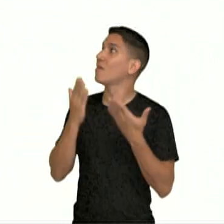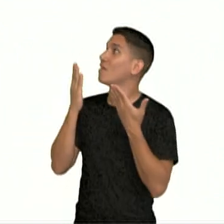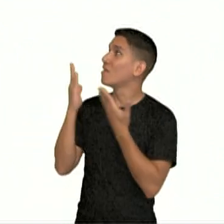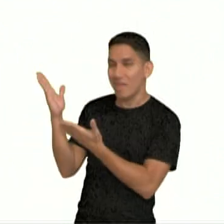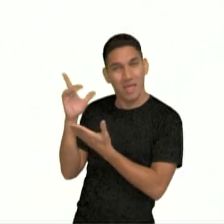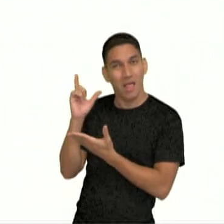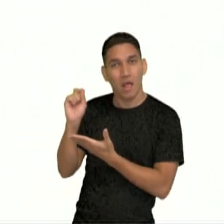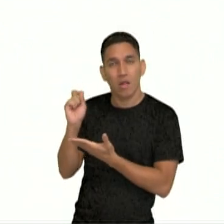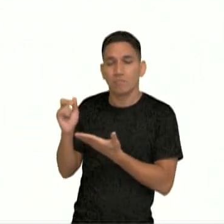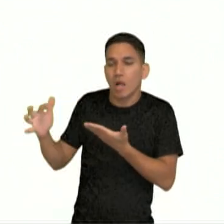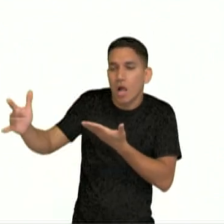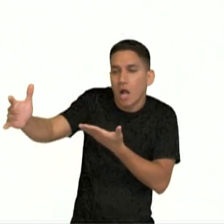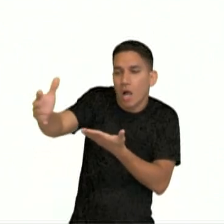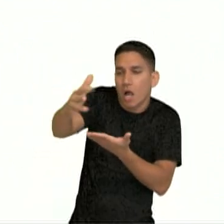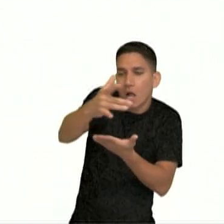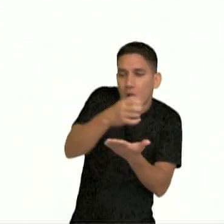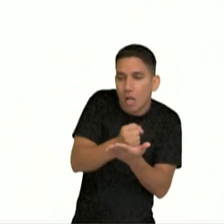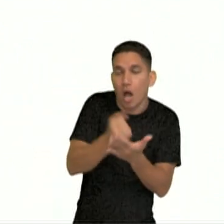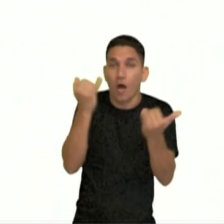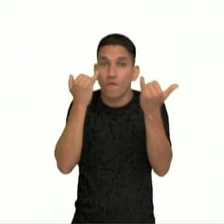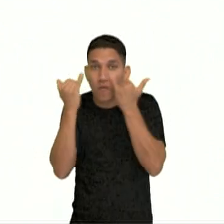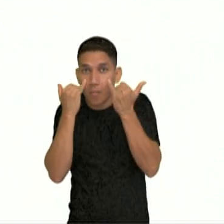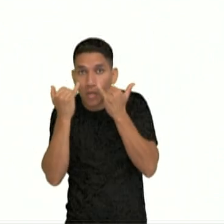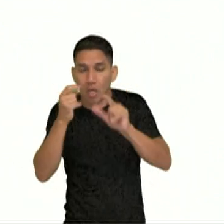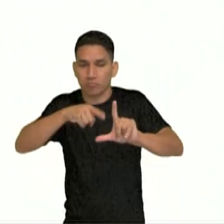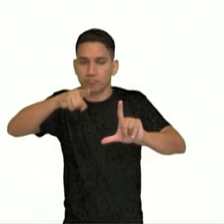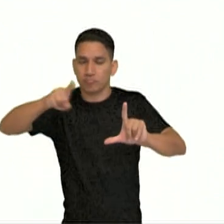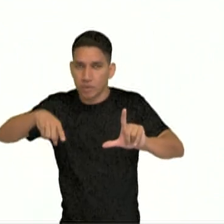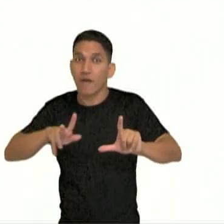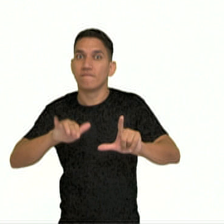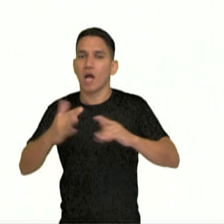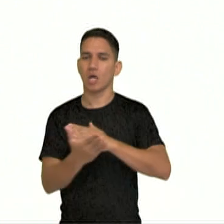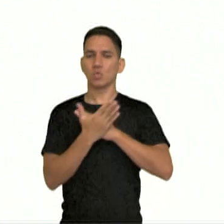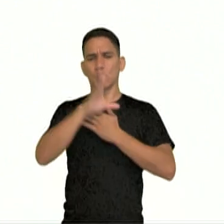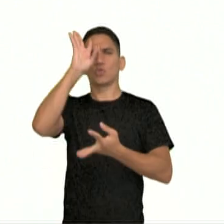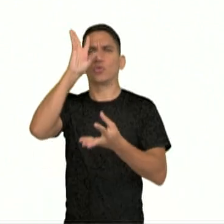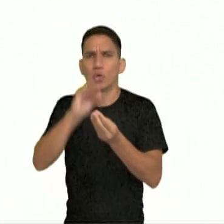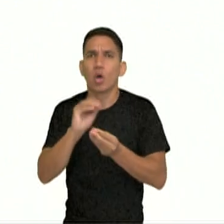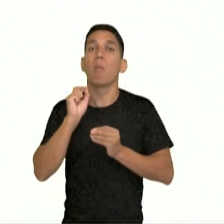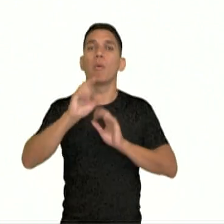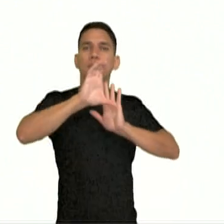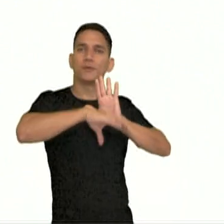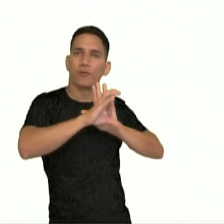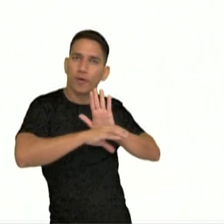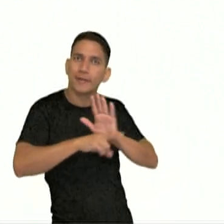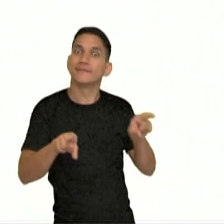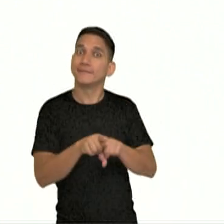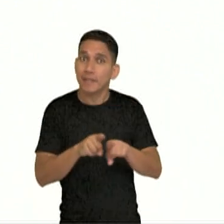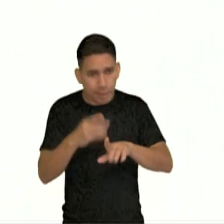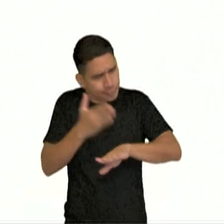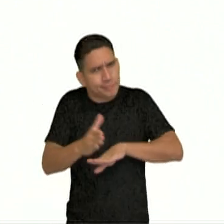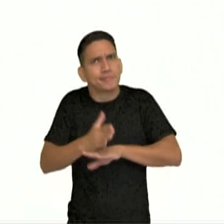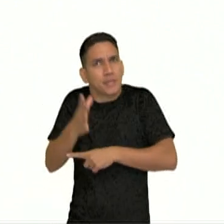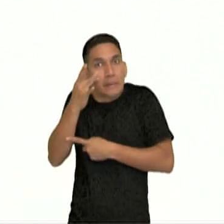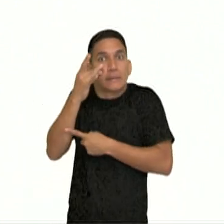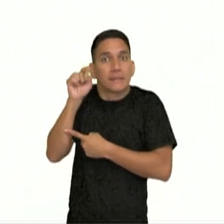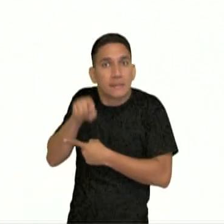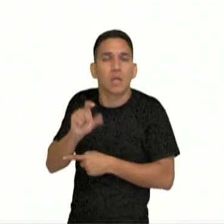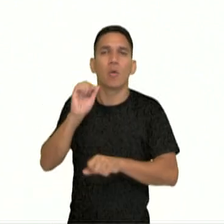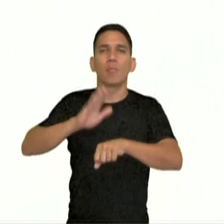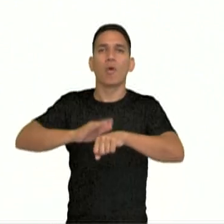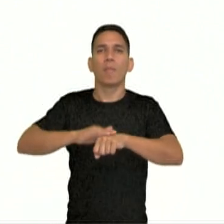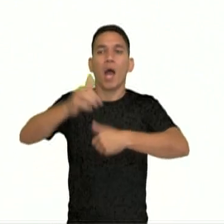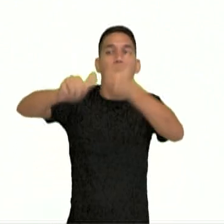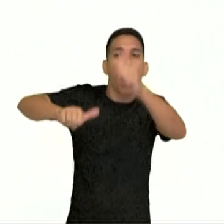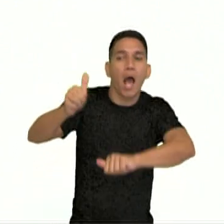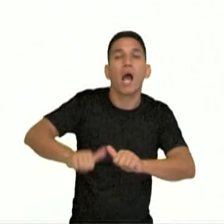dados estatísticos vão nos levar à compreensão dos conceitos também na prática, né? Quando eu analiso a